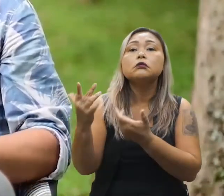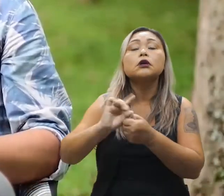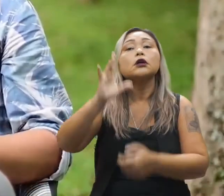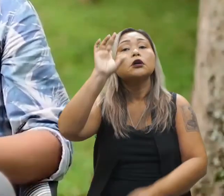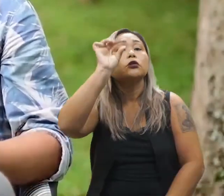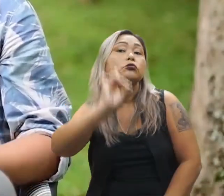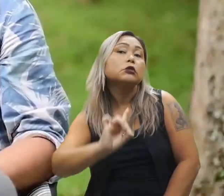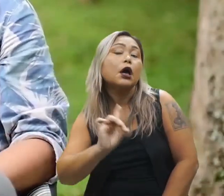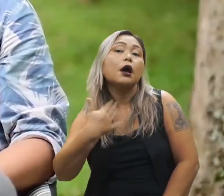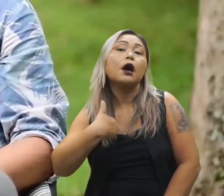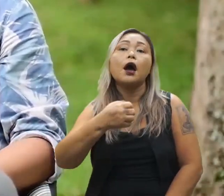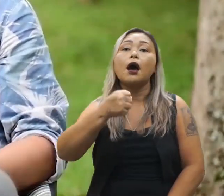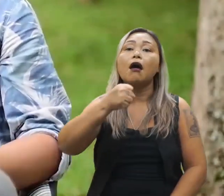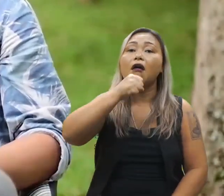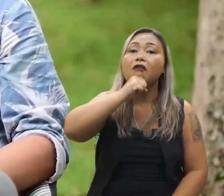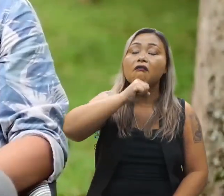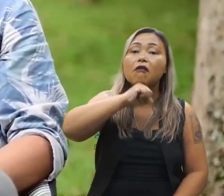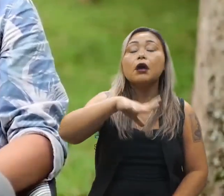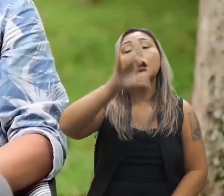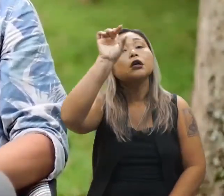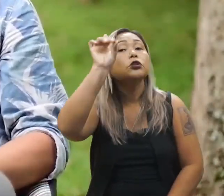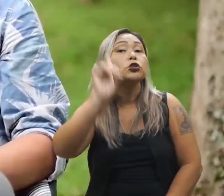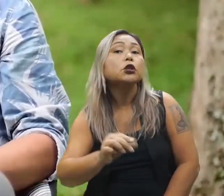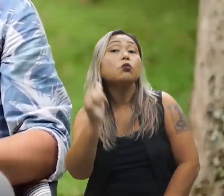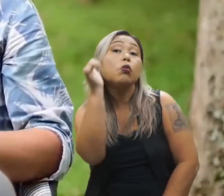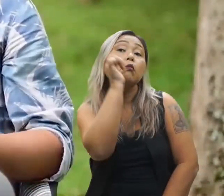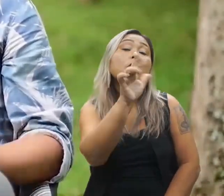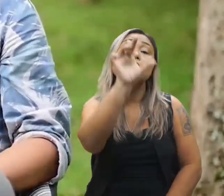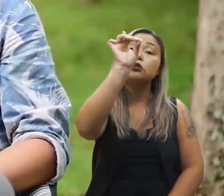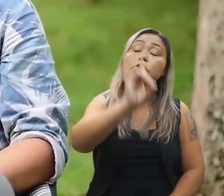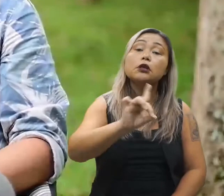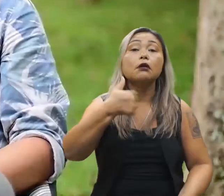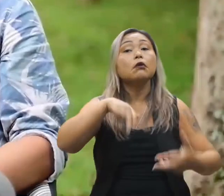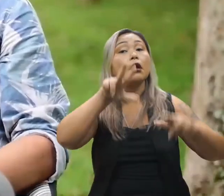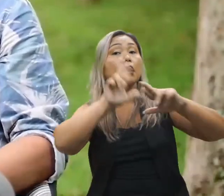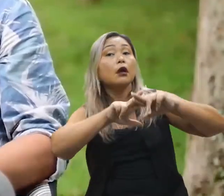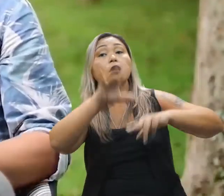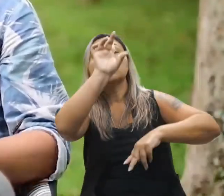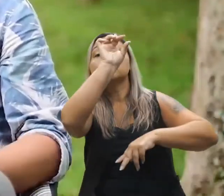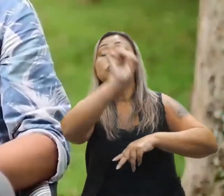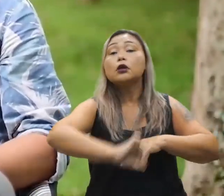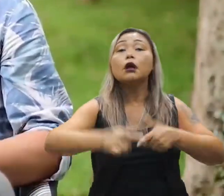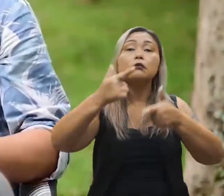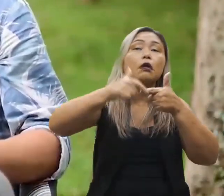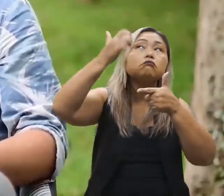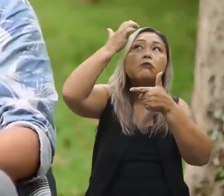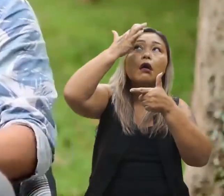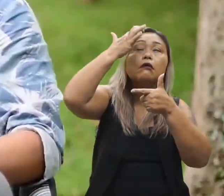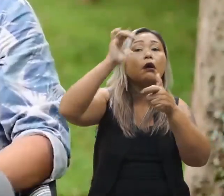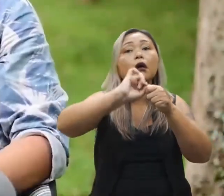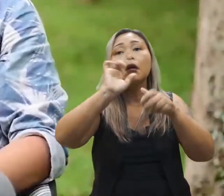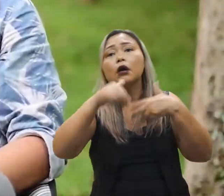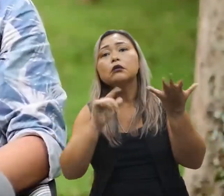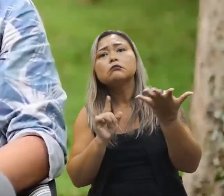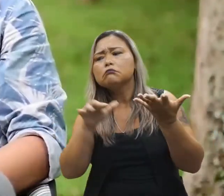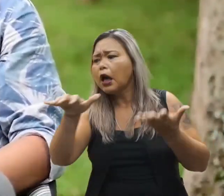direitos das pessoas em privação de liberdade, direito de pessoas que têm transtorno mental, enfim, ela versa